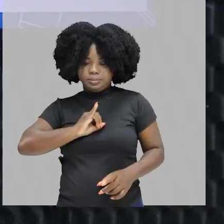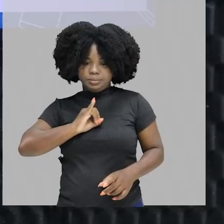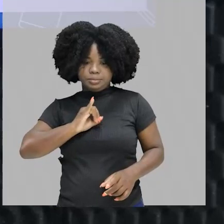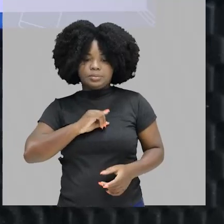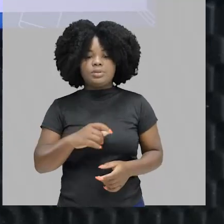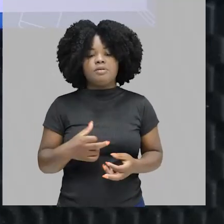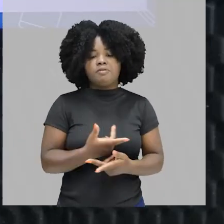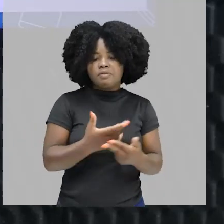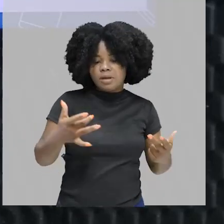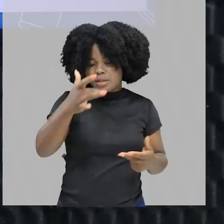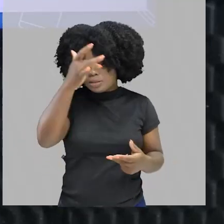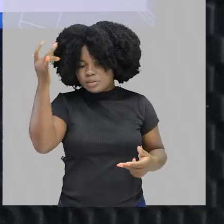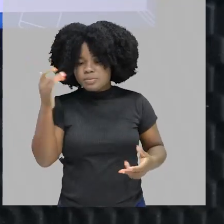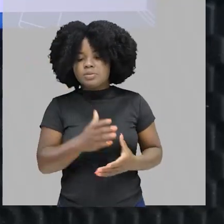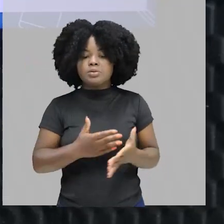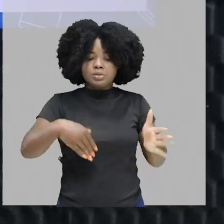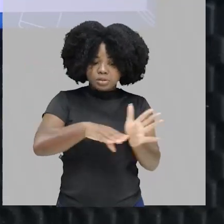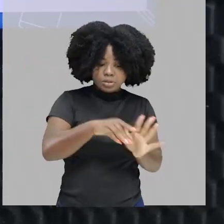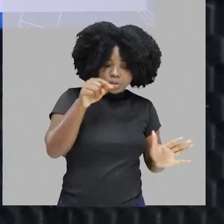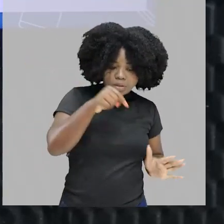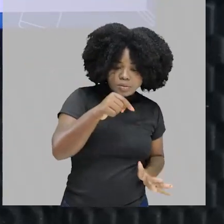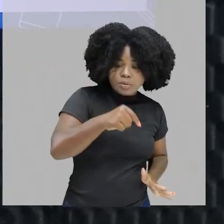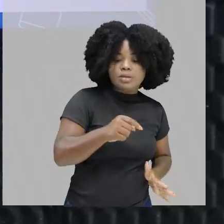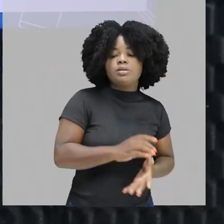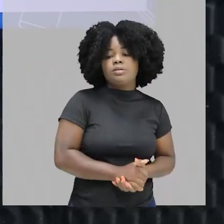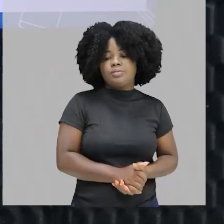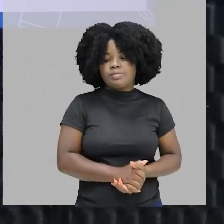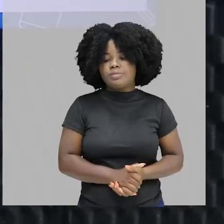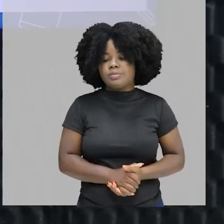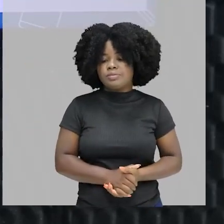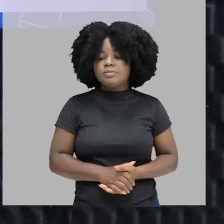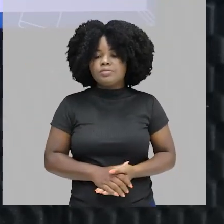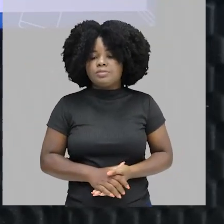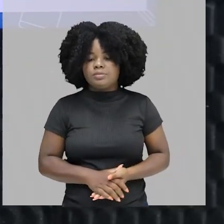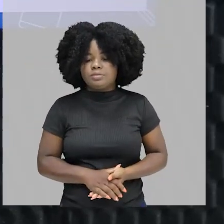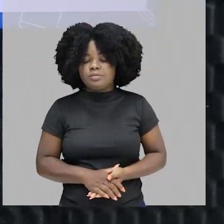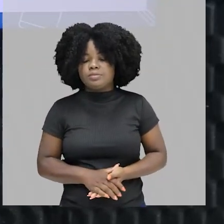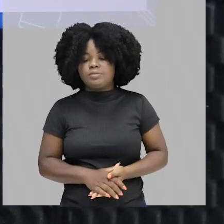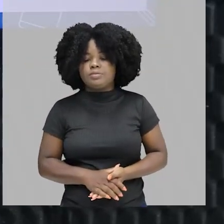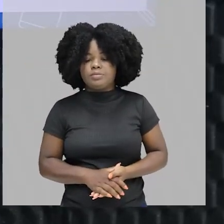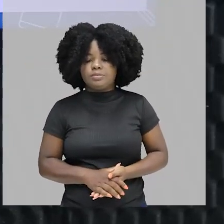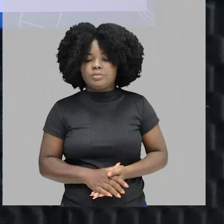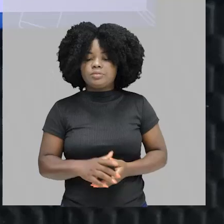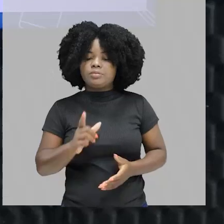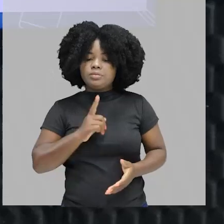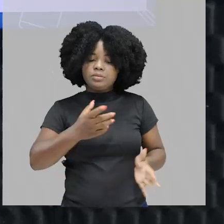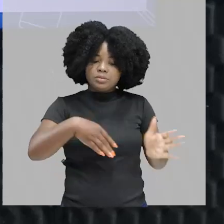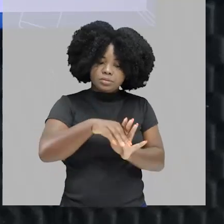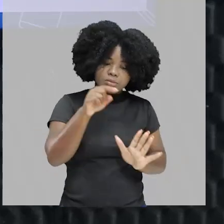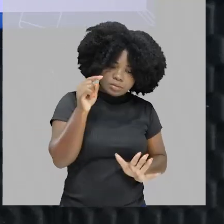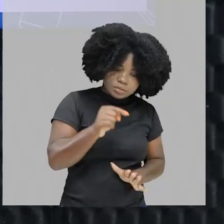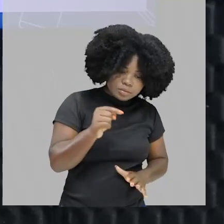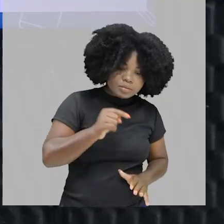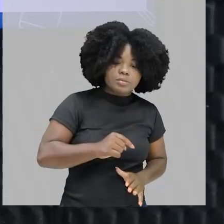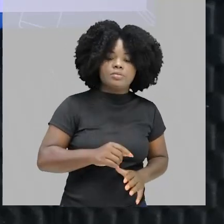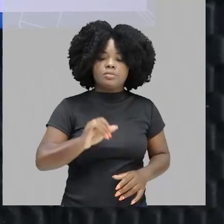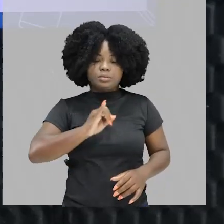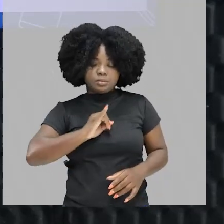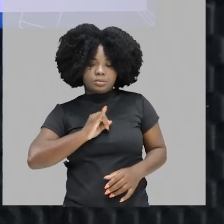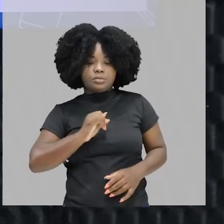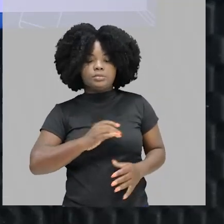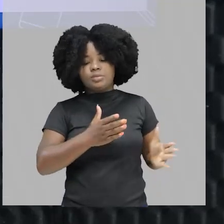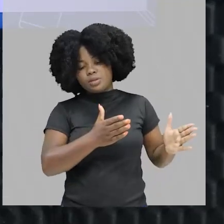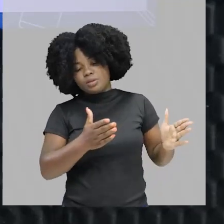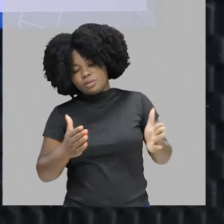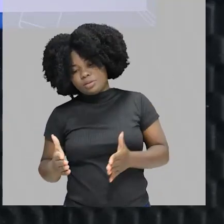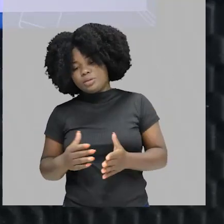pessoas, né, sulistas, pessoas da região sul, oriundas do sul, né, seus descendentes, por exemplo, que vieram justamente por esse processo.